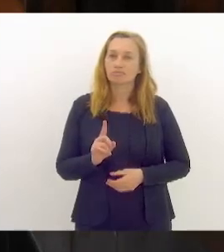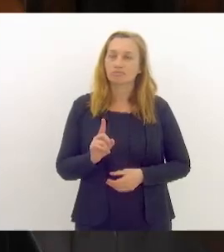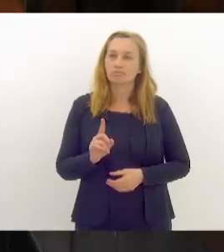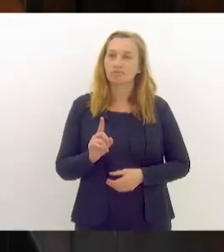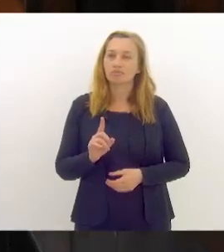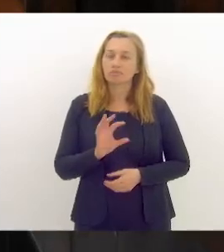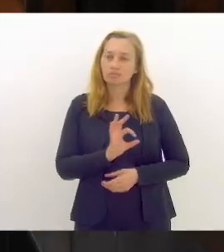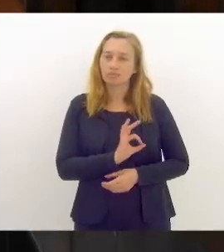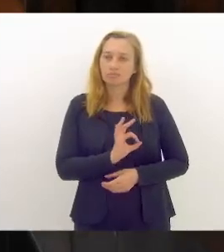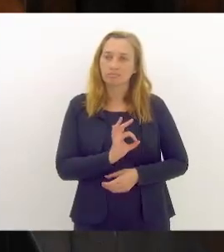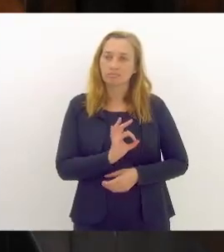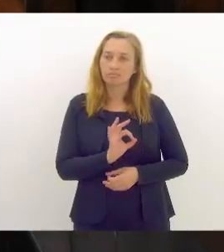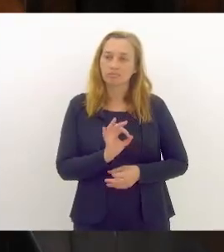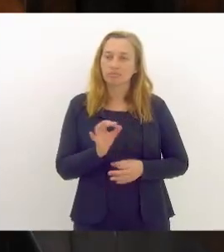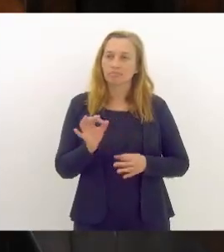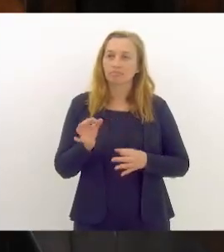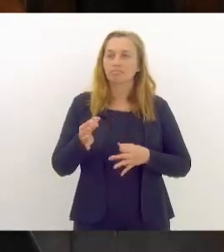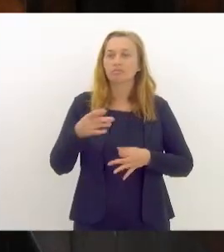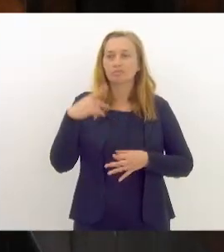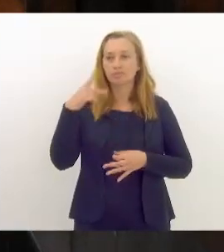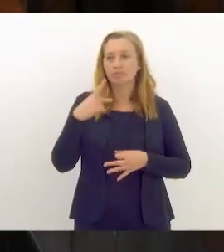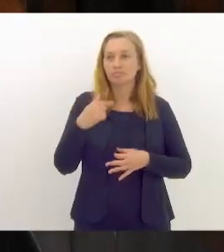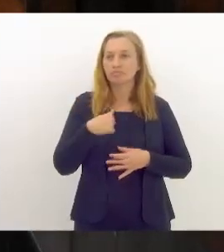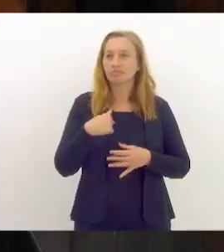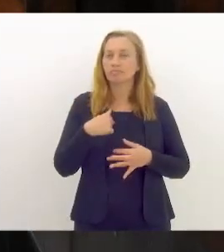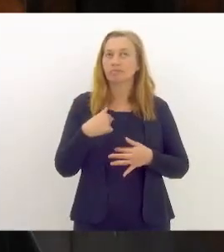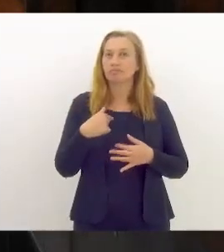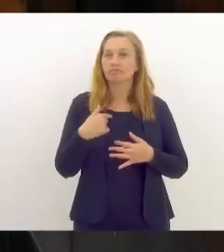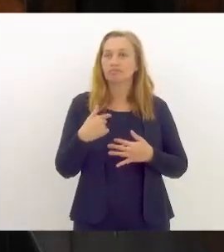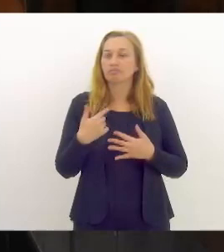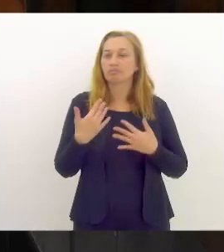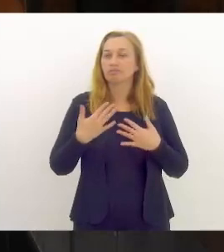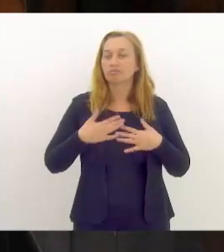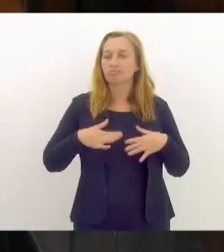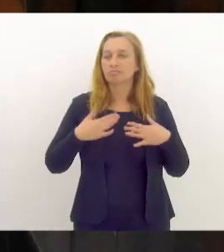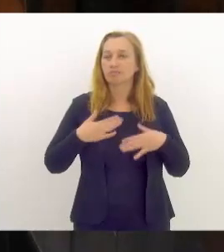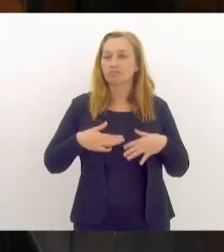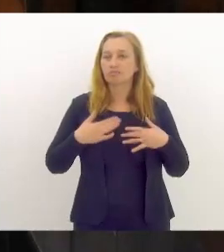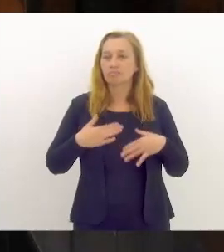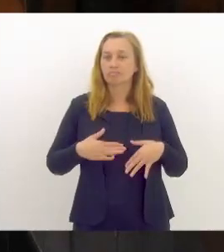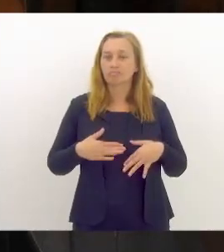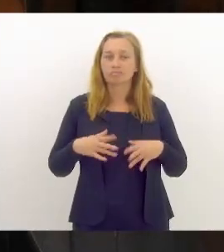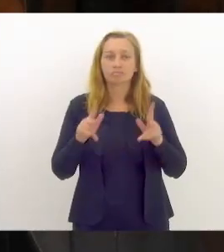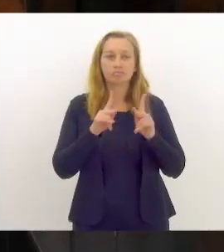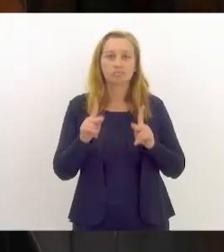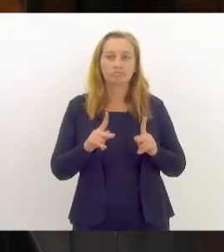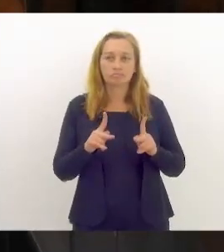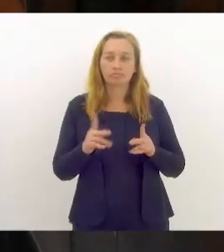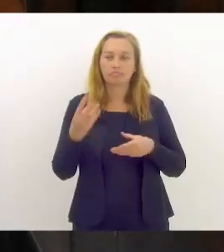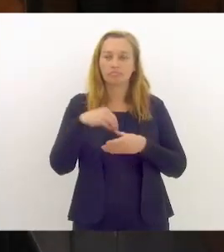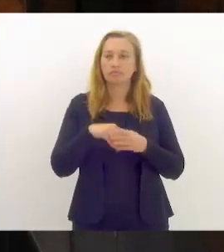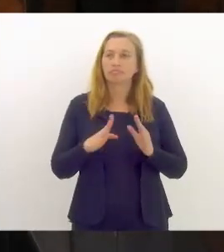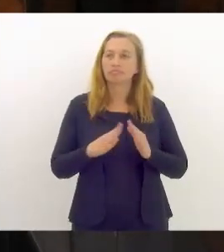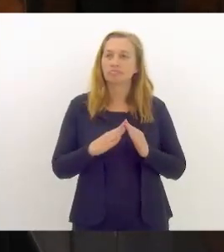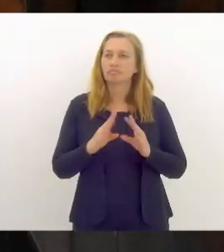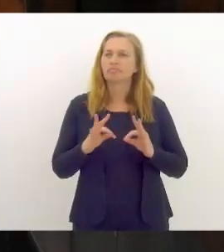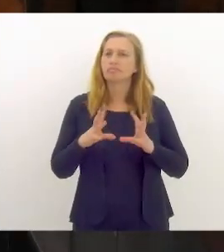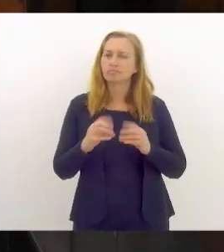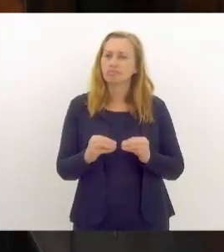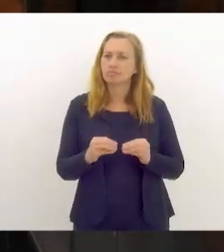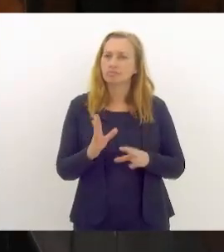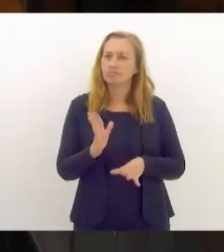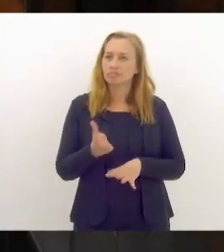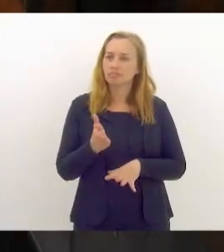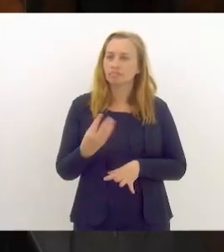a gente está dentro de uma casa política Estou extremamente a vontade dentro dessa casa por tudo que a gente já